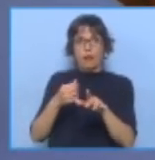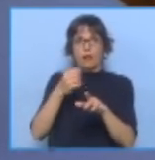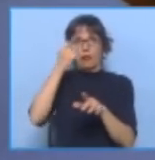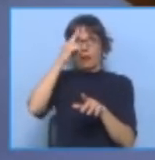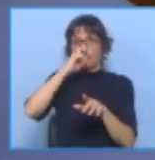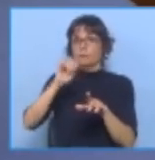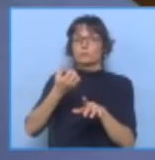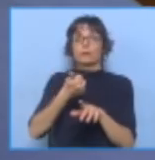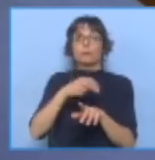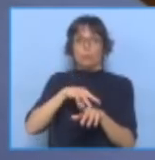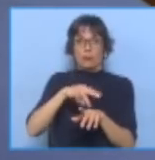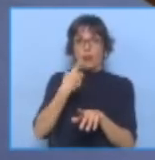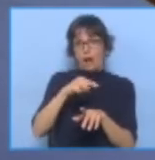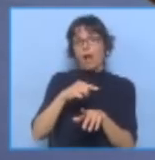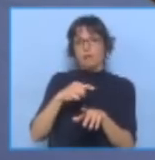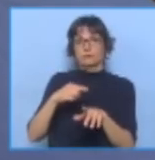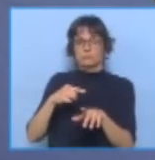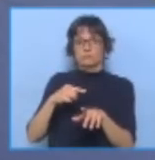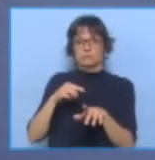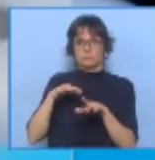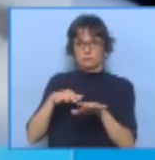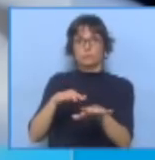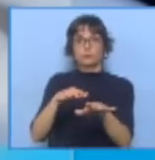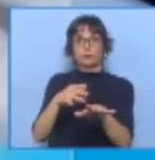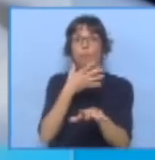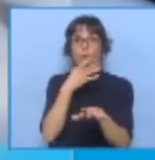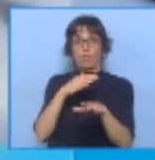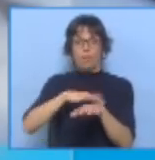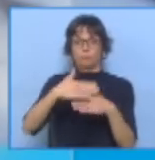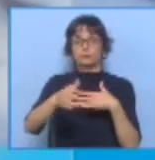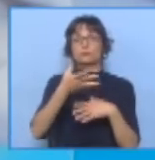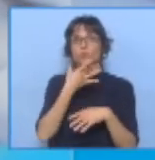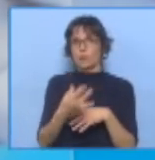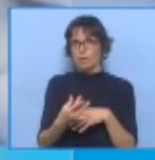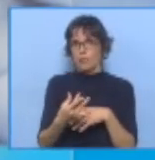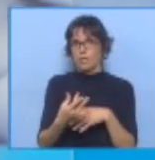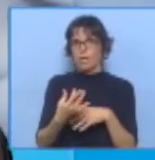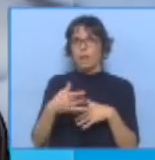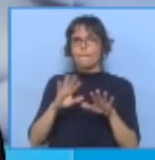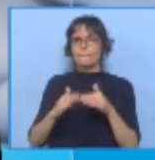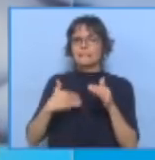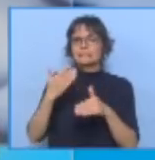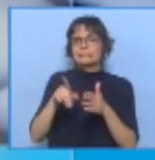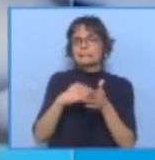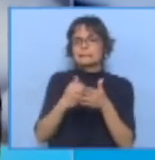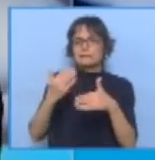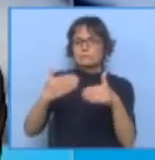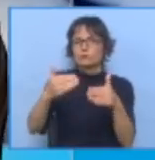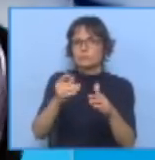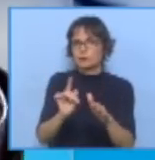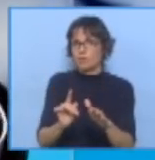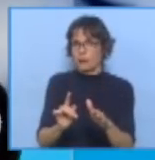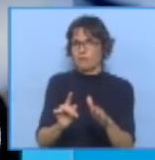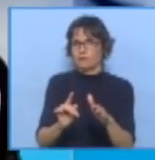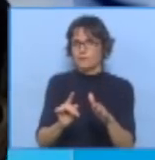há essas procissões no Natal, mas nem sempre é assim nos lugares. E sem